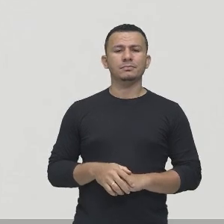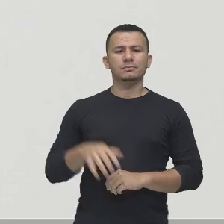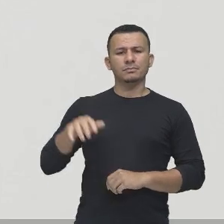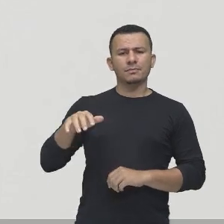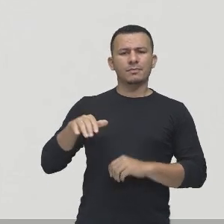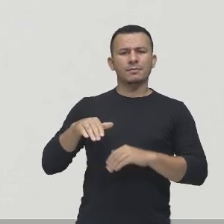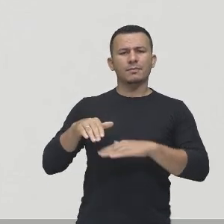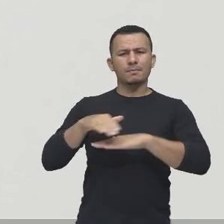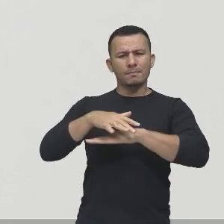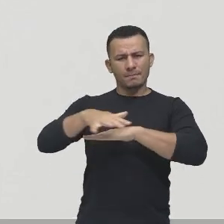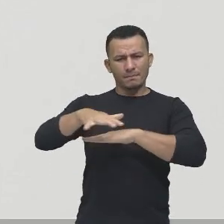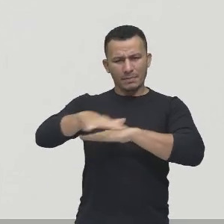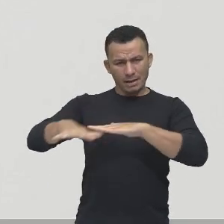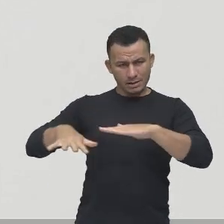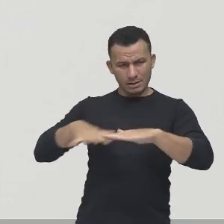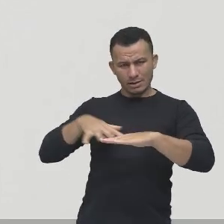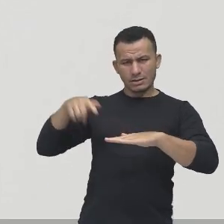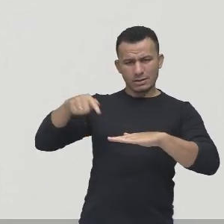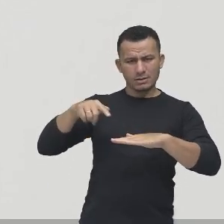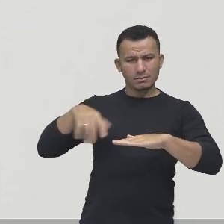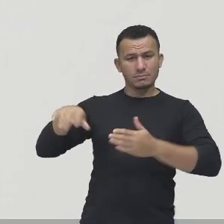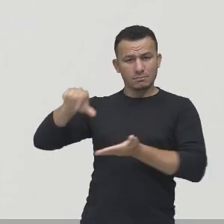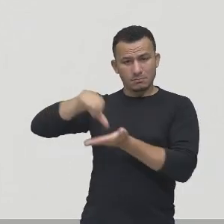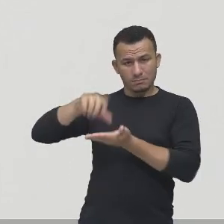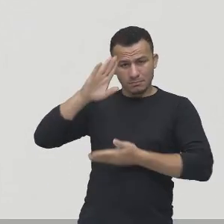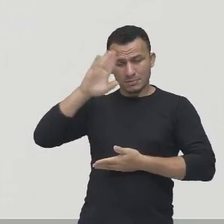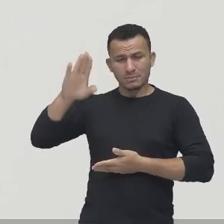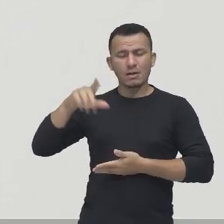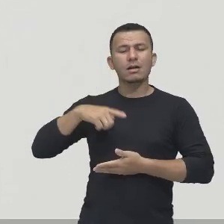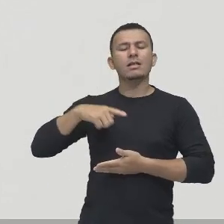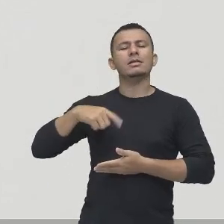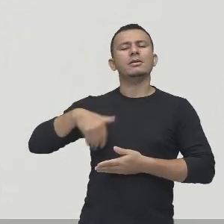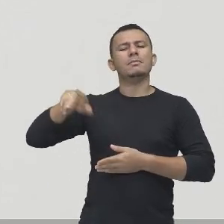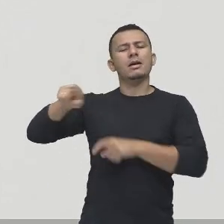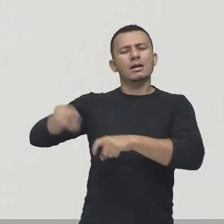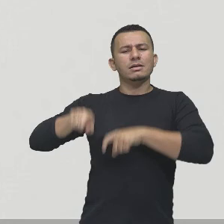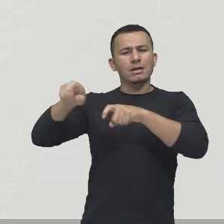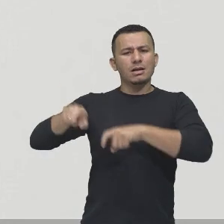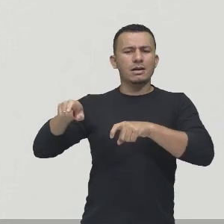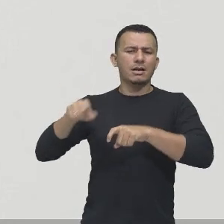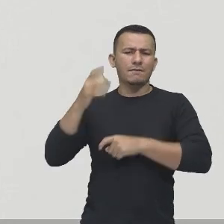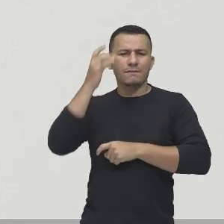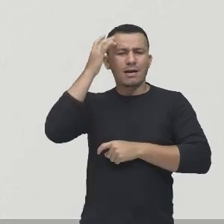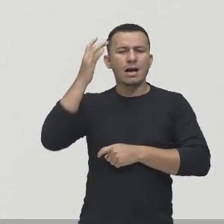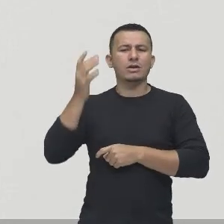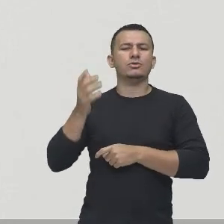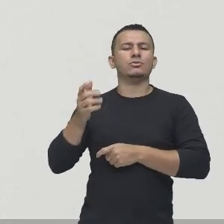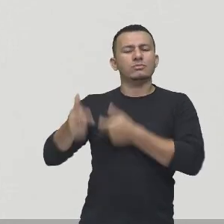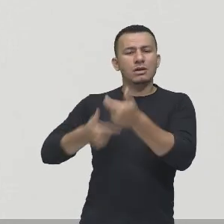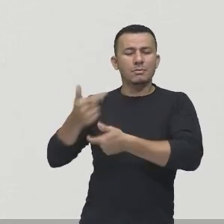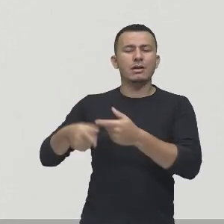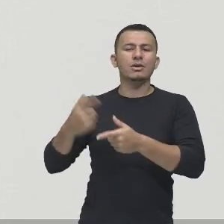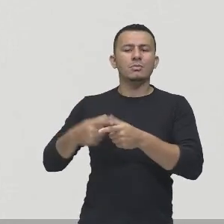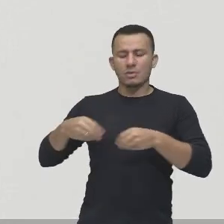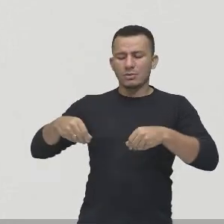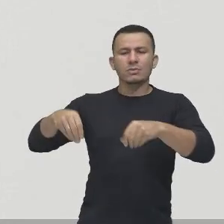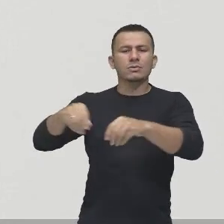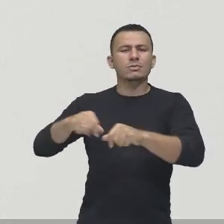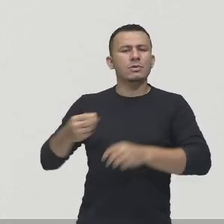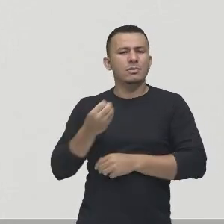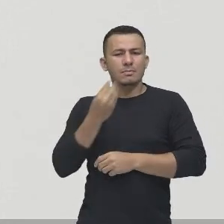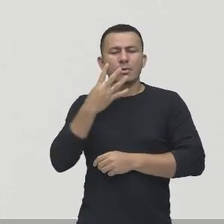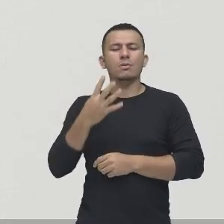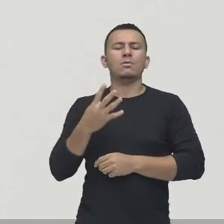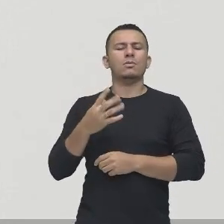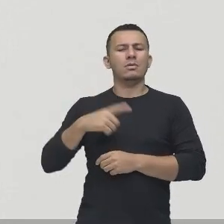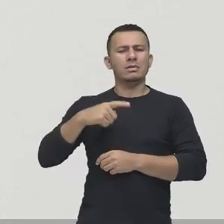planícies centrais, as prairies, a agropecuária é favorável por causa do terreno, do solo fértil, ajudando na produção de trigo,